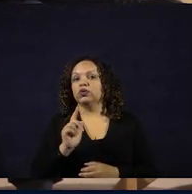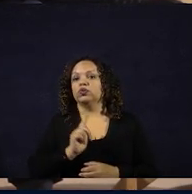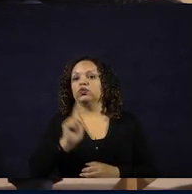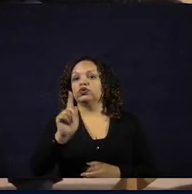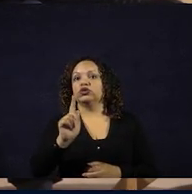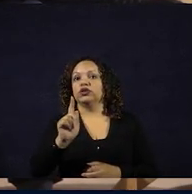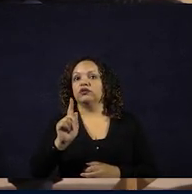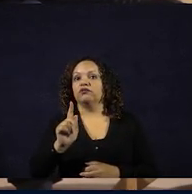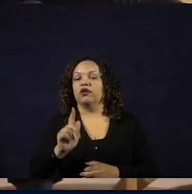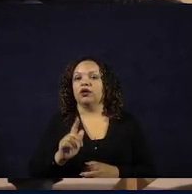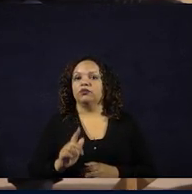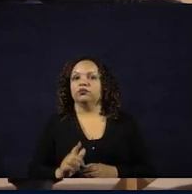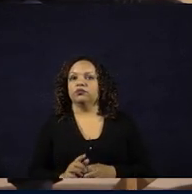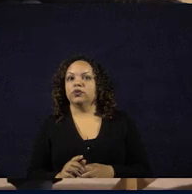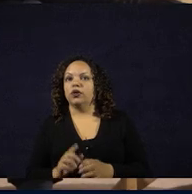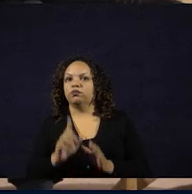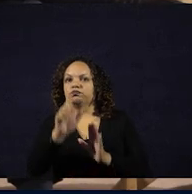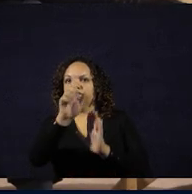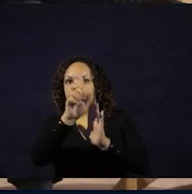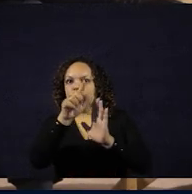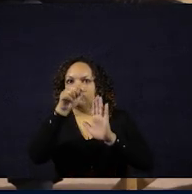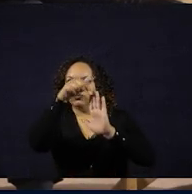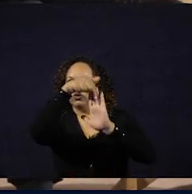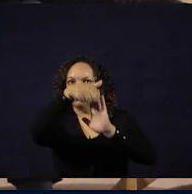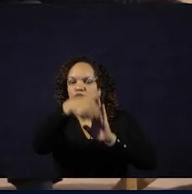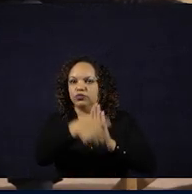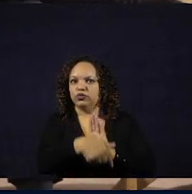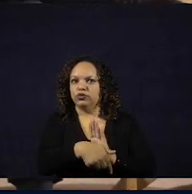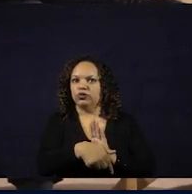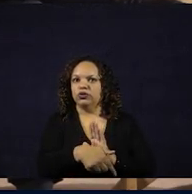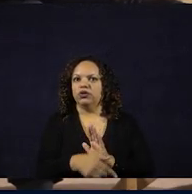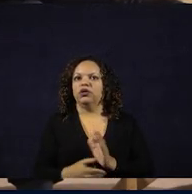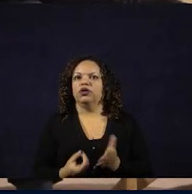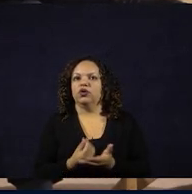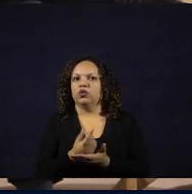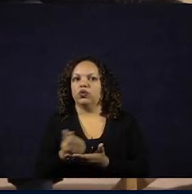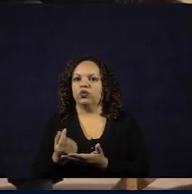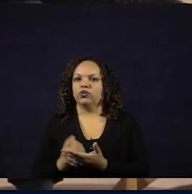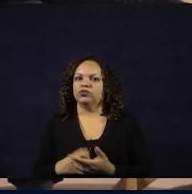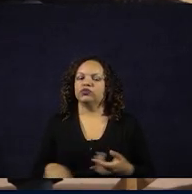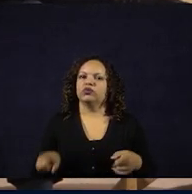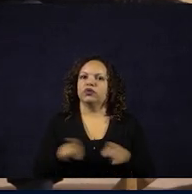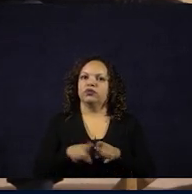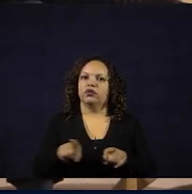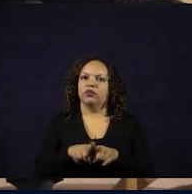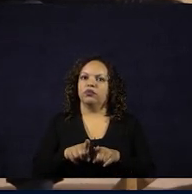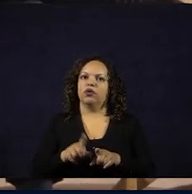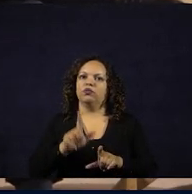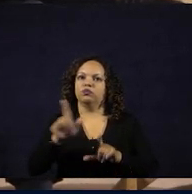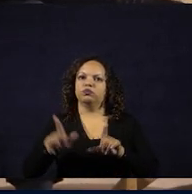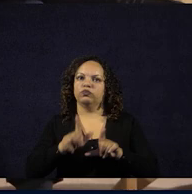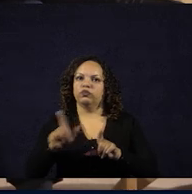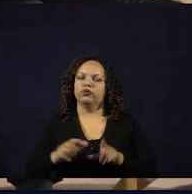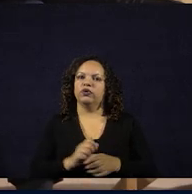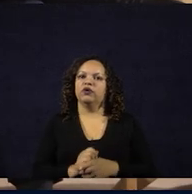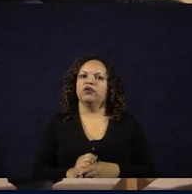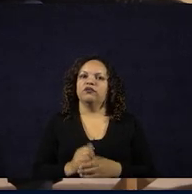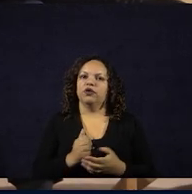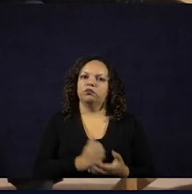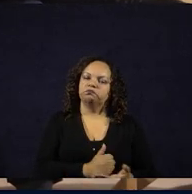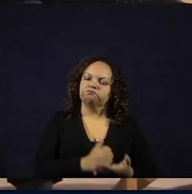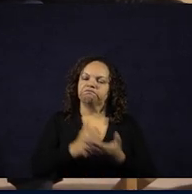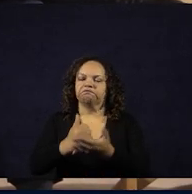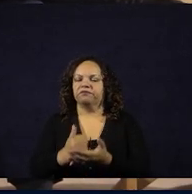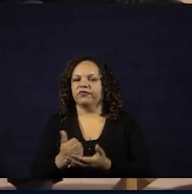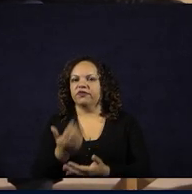custo e vai aumentar a produtividade da cadeia depois logística também né a cadeia que vai levar a comida vai levar o alimento para